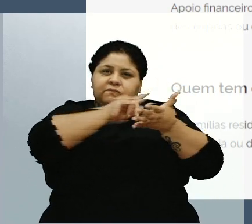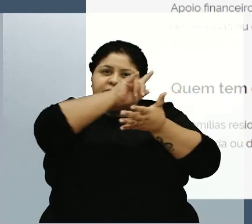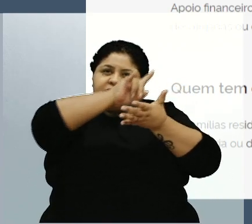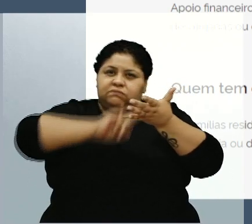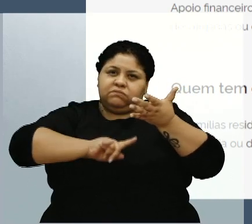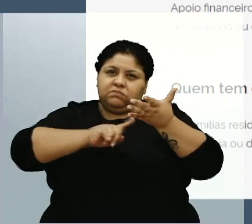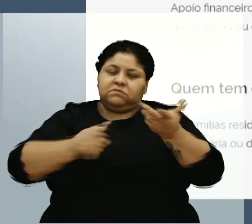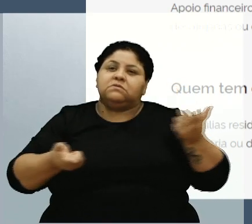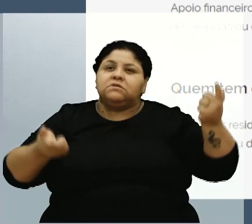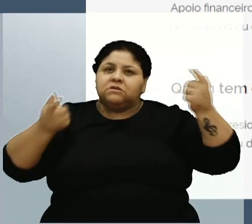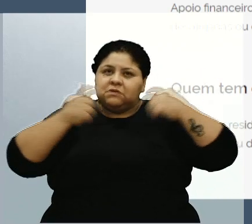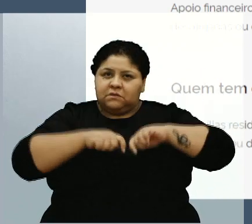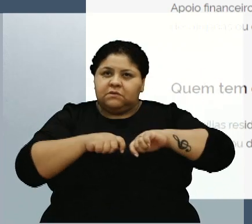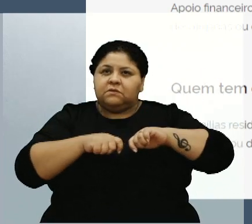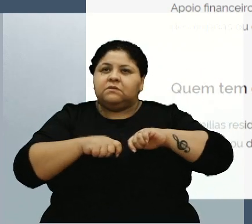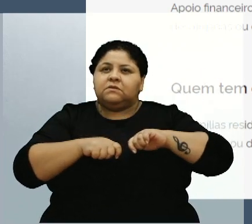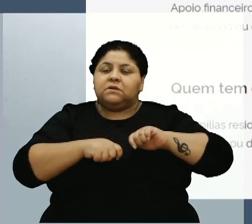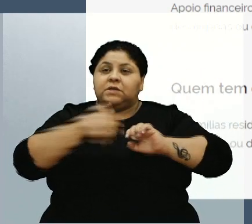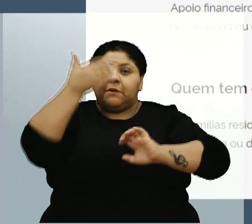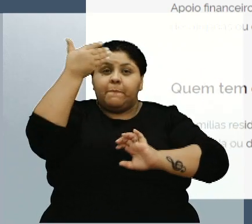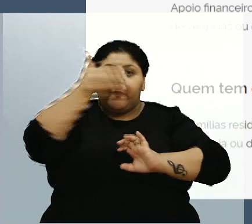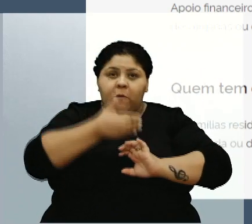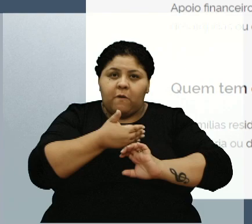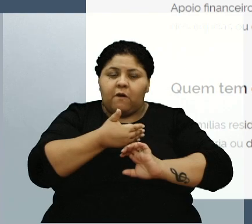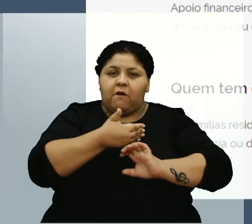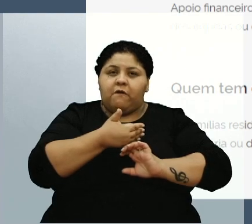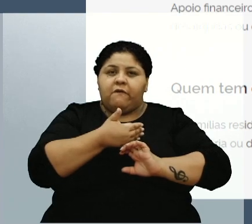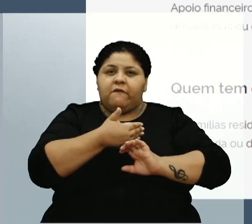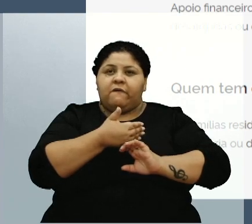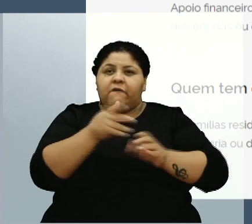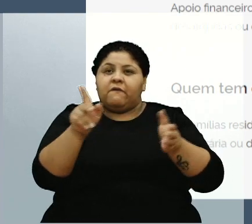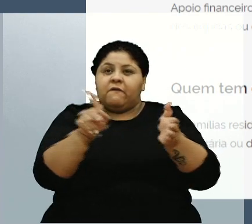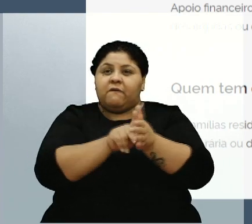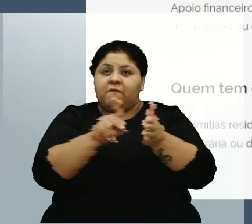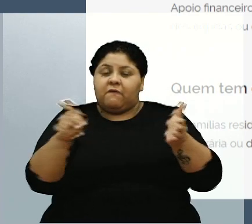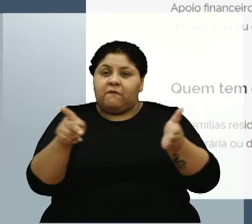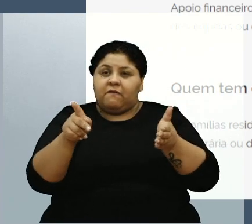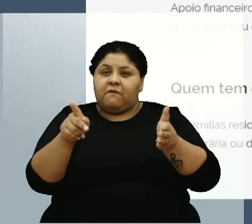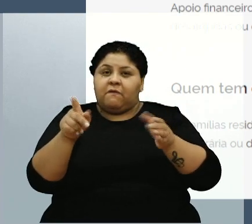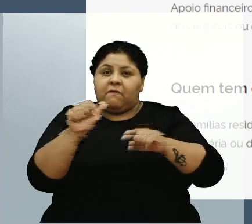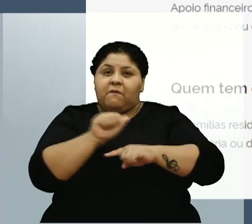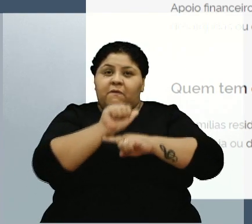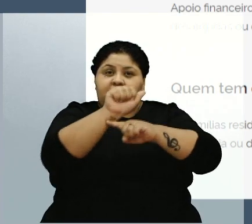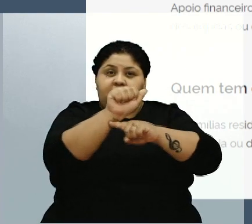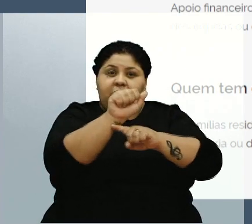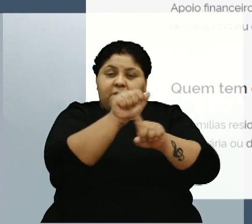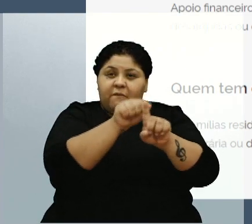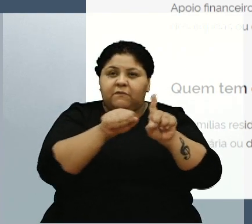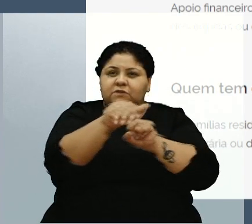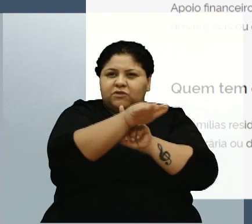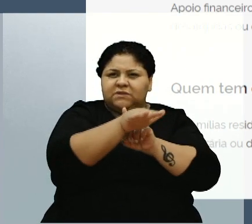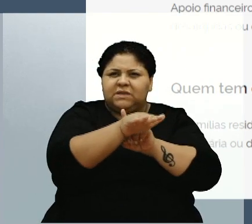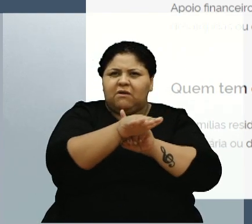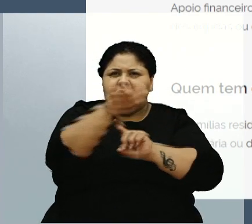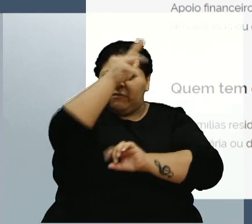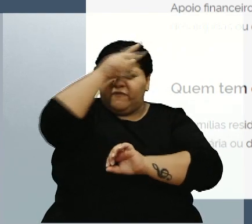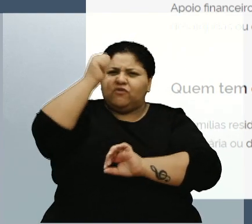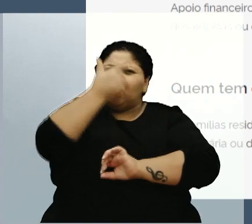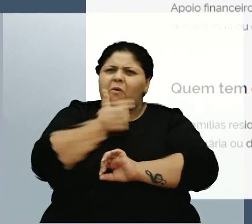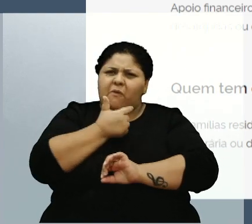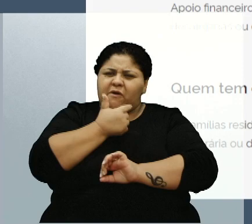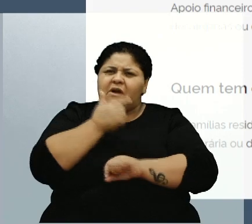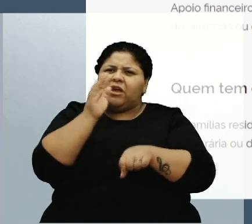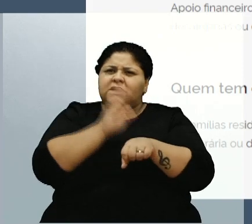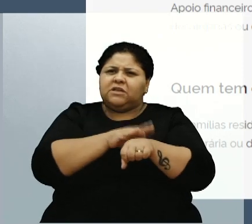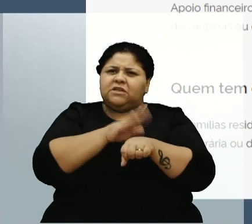são necessários, que comprovem a própria assistência social da prefeitura. Acho que nesse momento nós